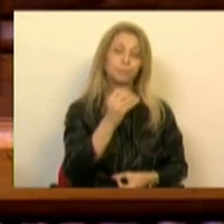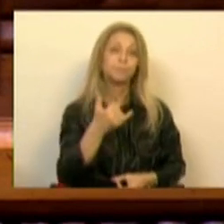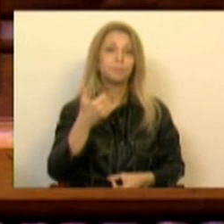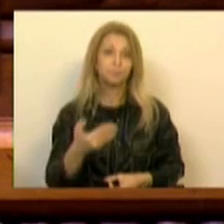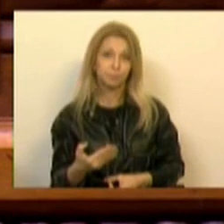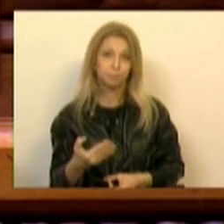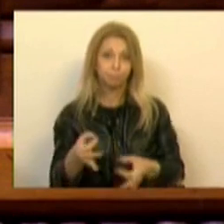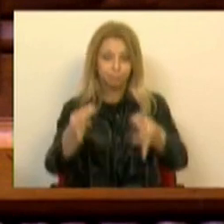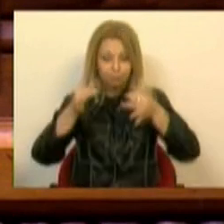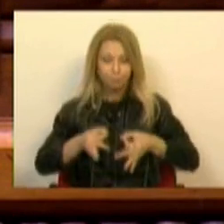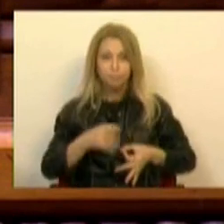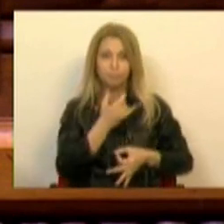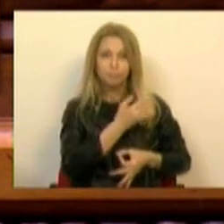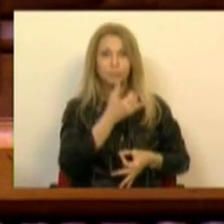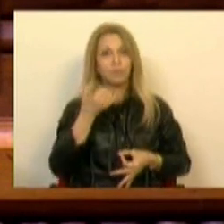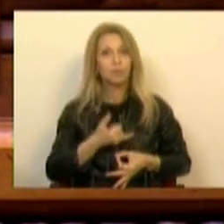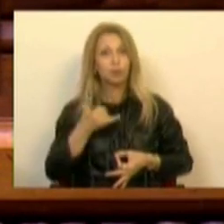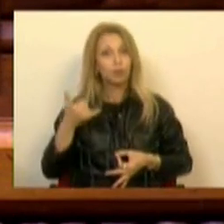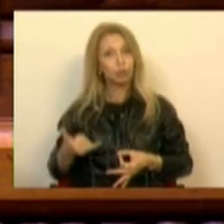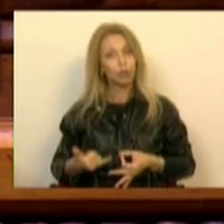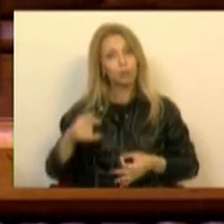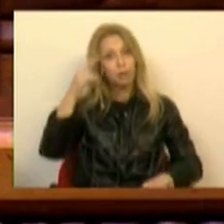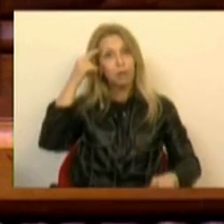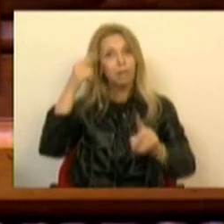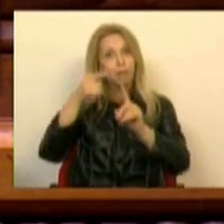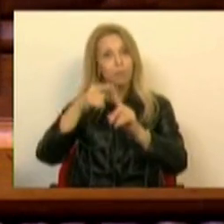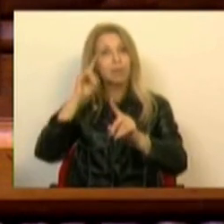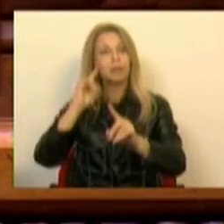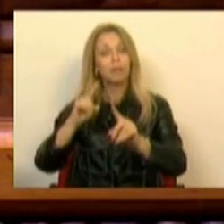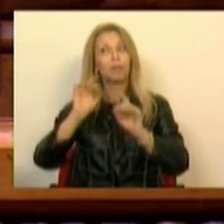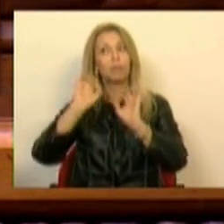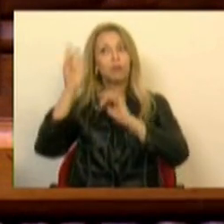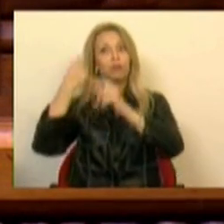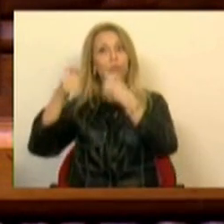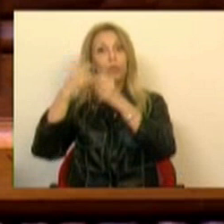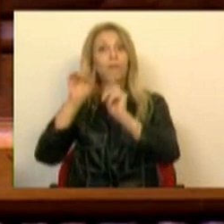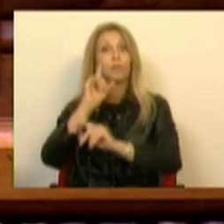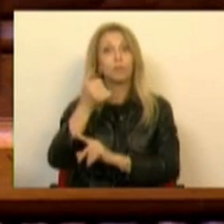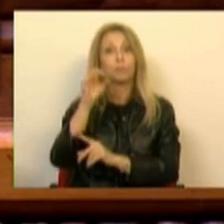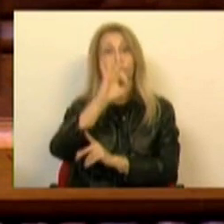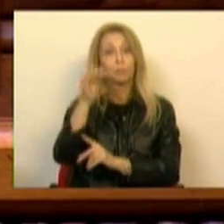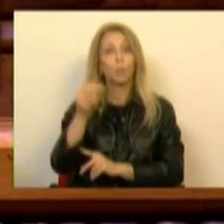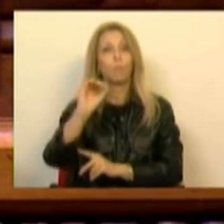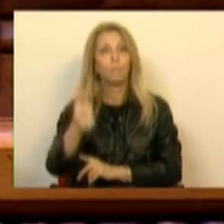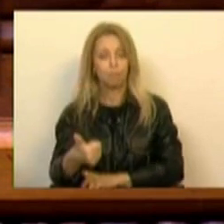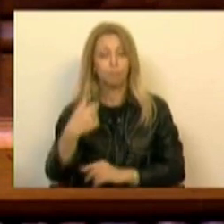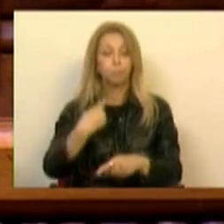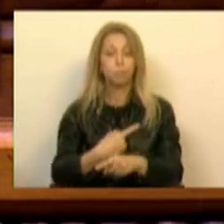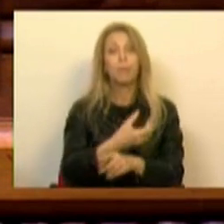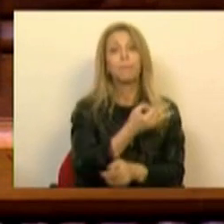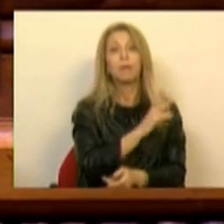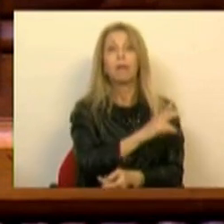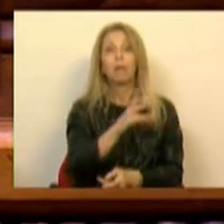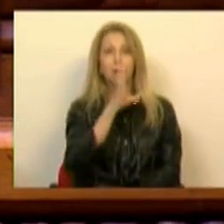para 2022, a meta das exportações para o valor de 50% do PIB. Colocámos no terreno, no âmbito do PRR,